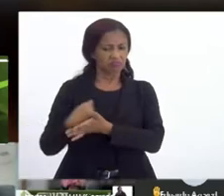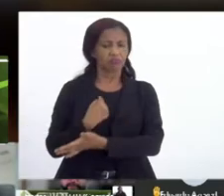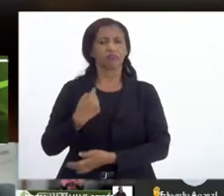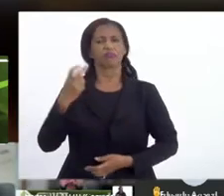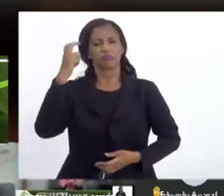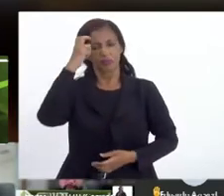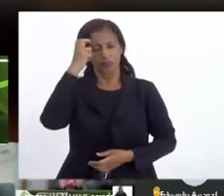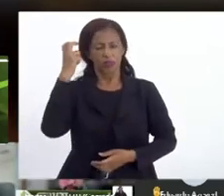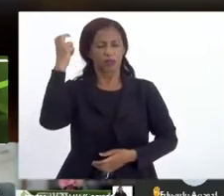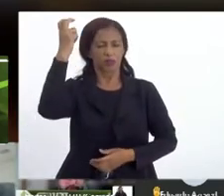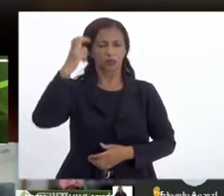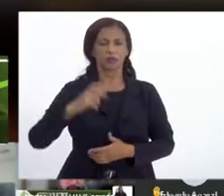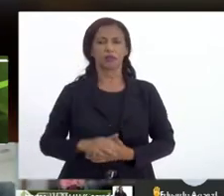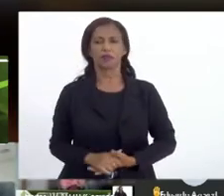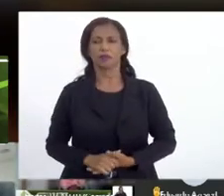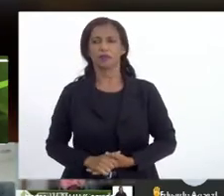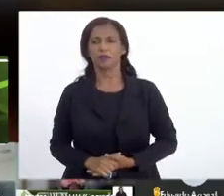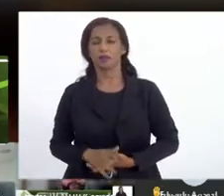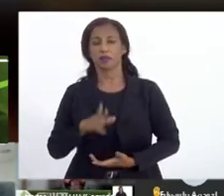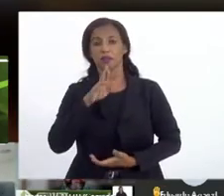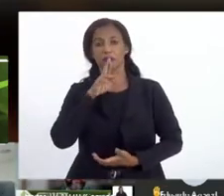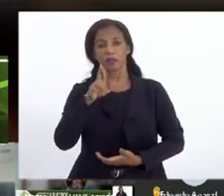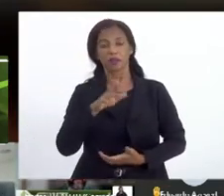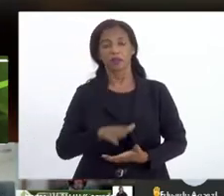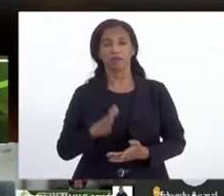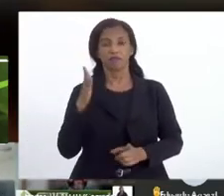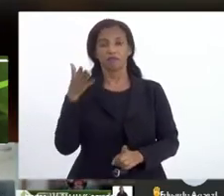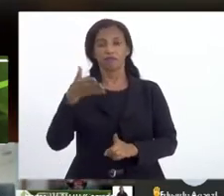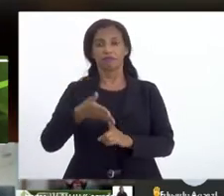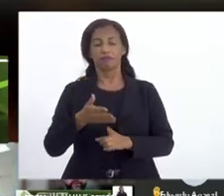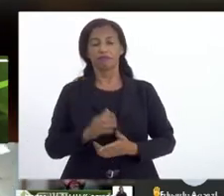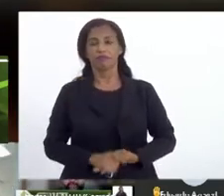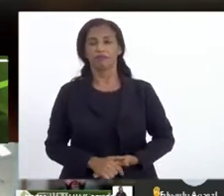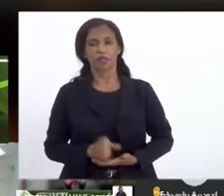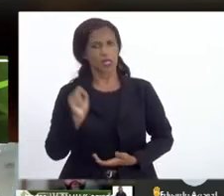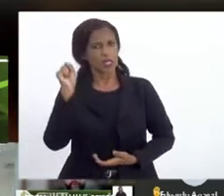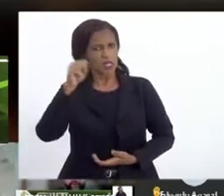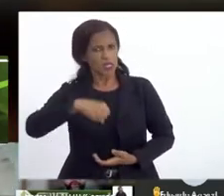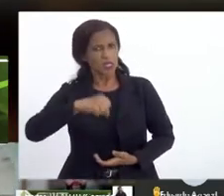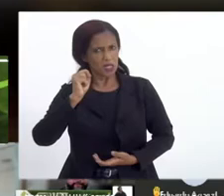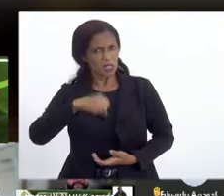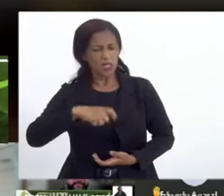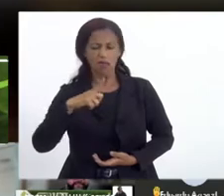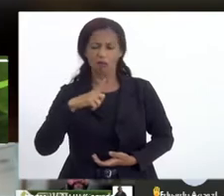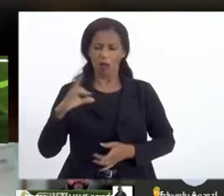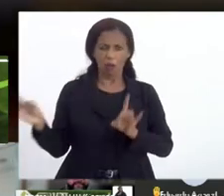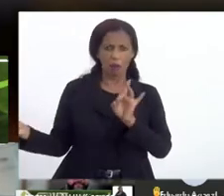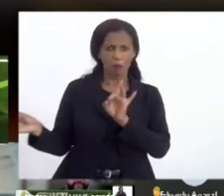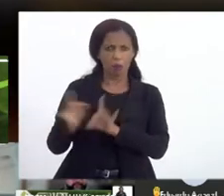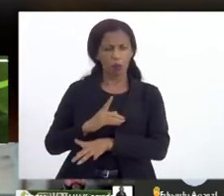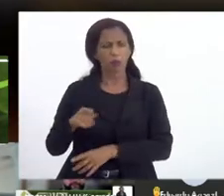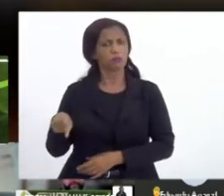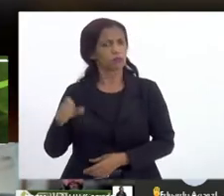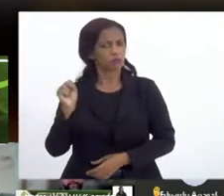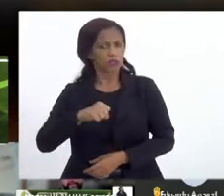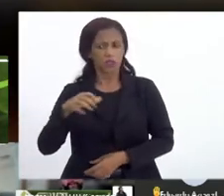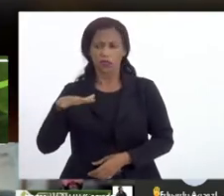inteligente. E respondendo mais diretamente a sua pergunta, sim, nós temos plena capacidade de atendimento.